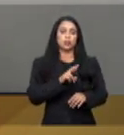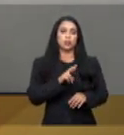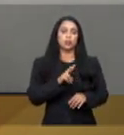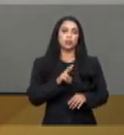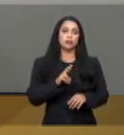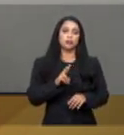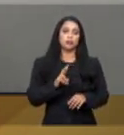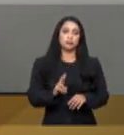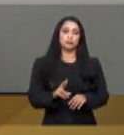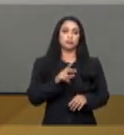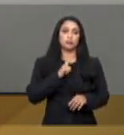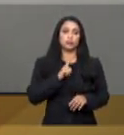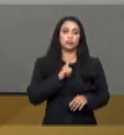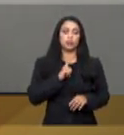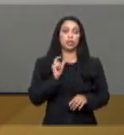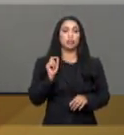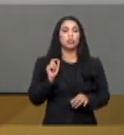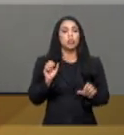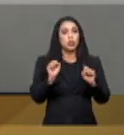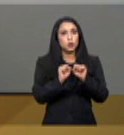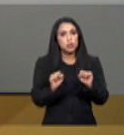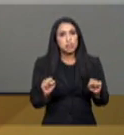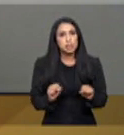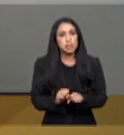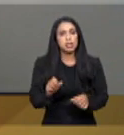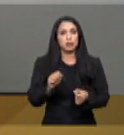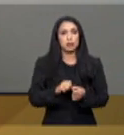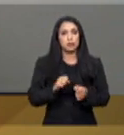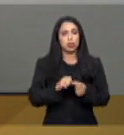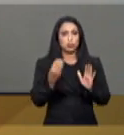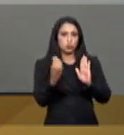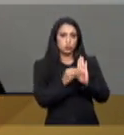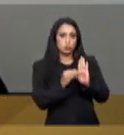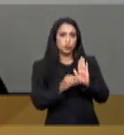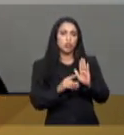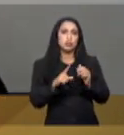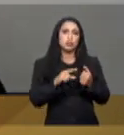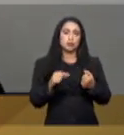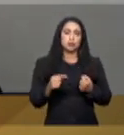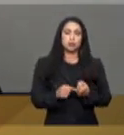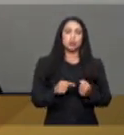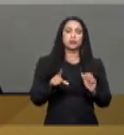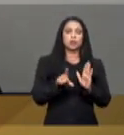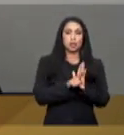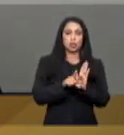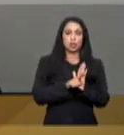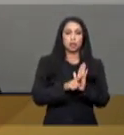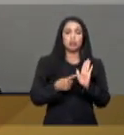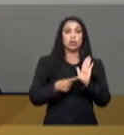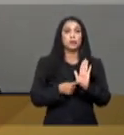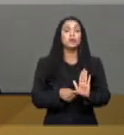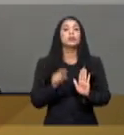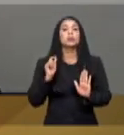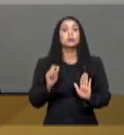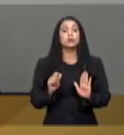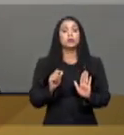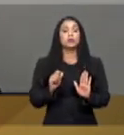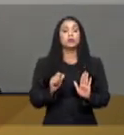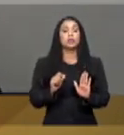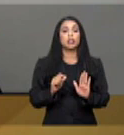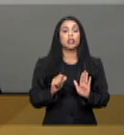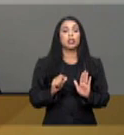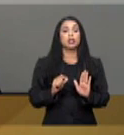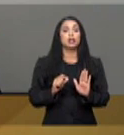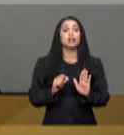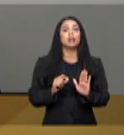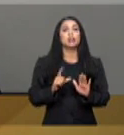pela União, que a sistemática adotada por aquele dispositivo, artigo 187 daquela lei, indicaria que receita bruta